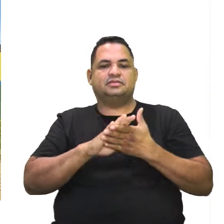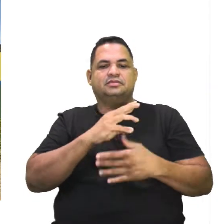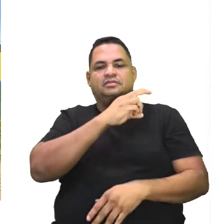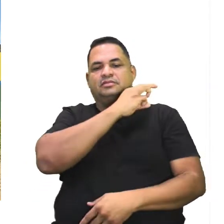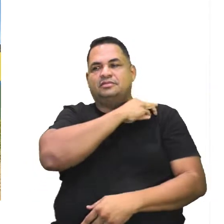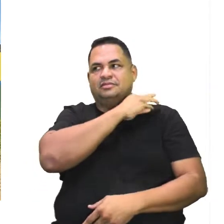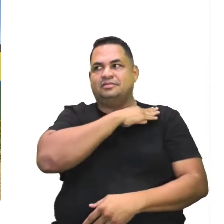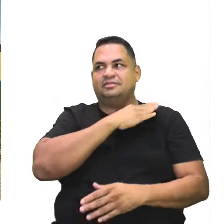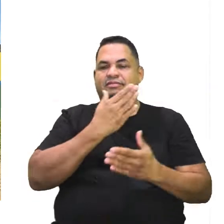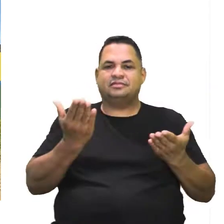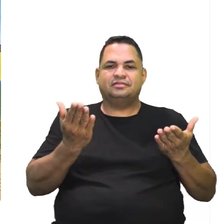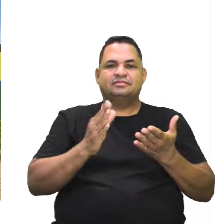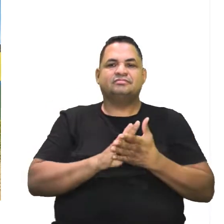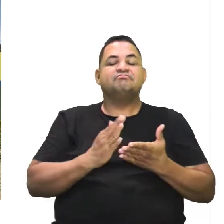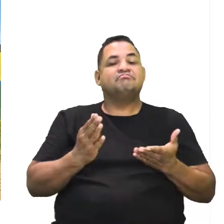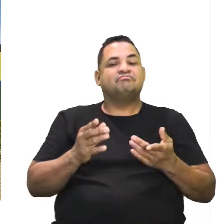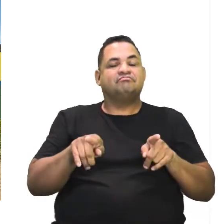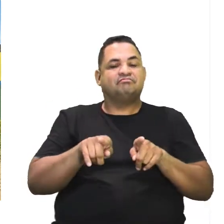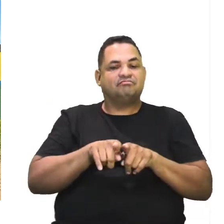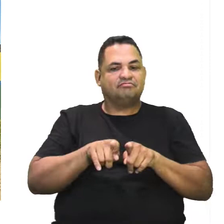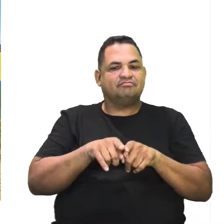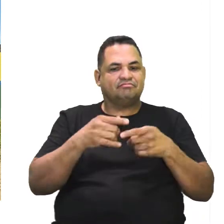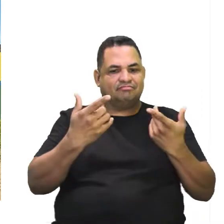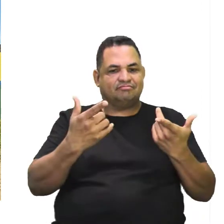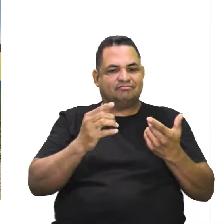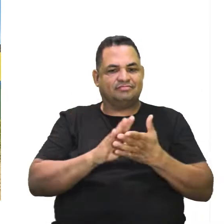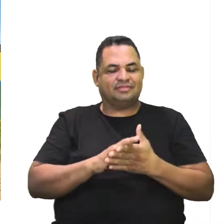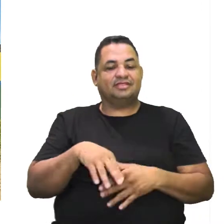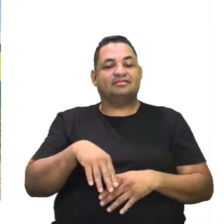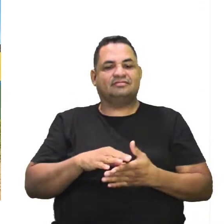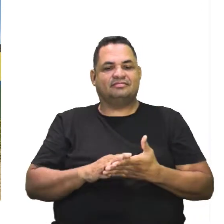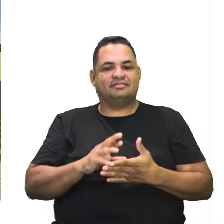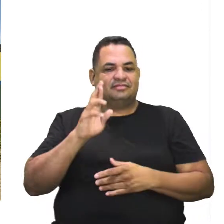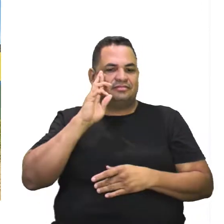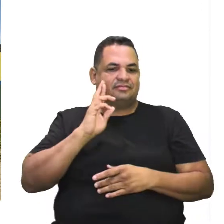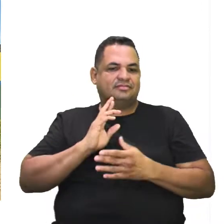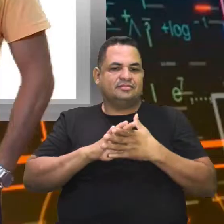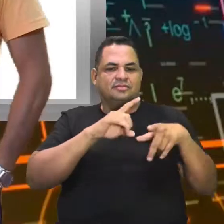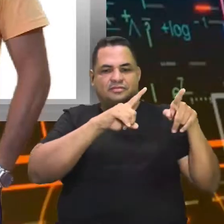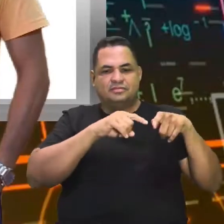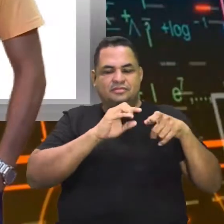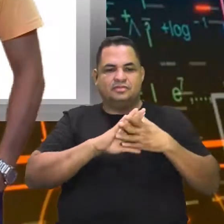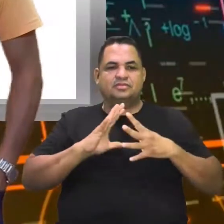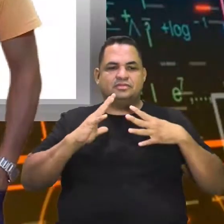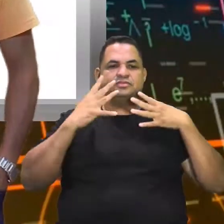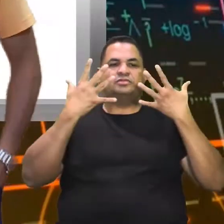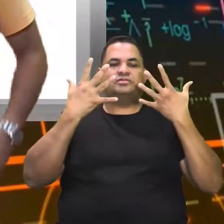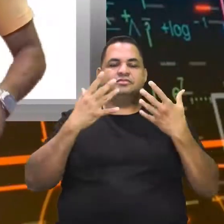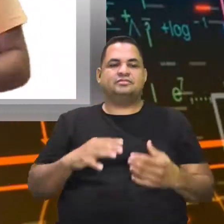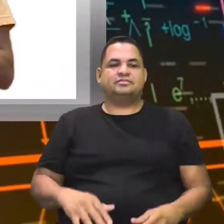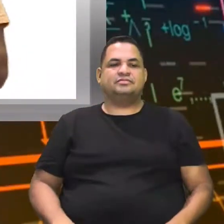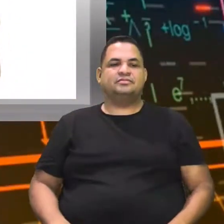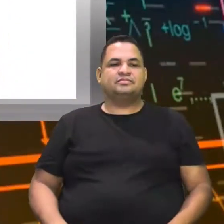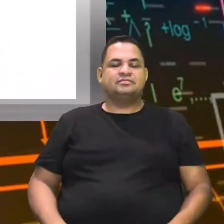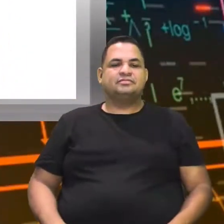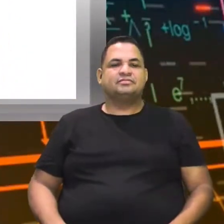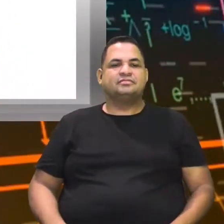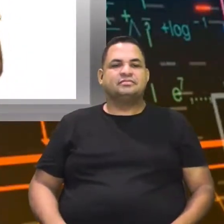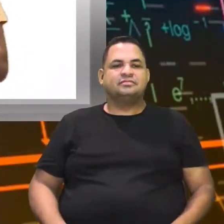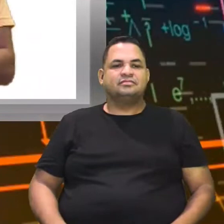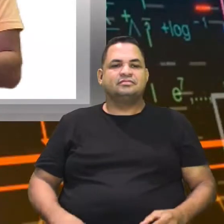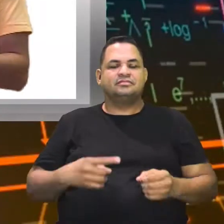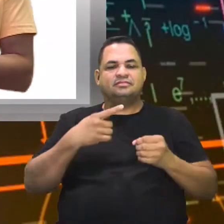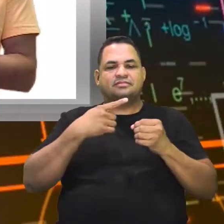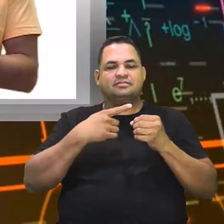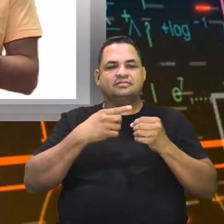gente esteve há poucos dias lá e eles estiveram lá agora na Rondônia Rural Show. Deles eu lembro. Né? Da escola, não. Distrito de